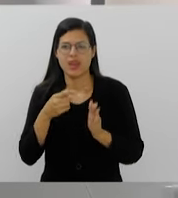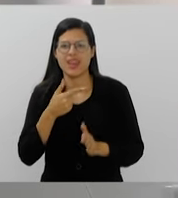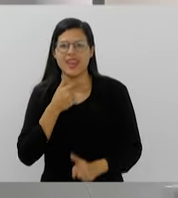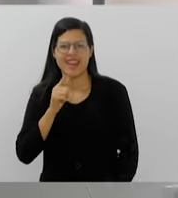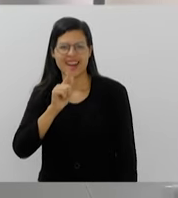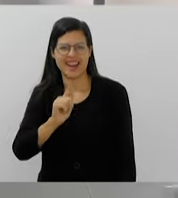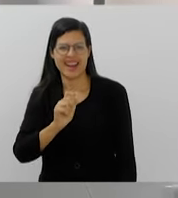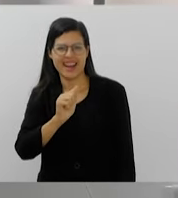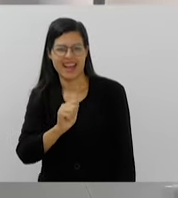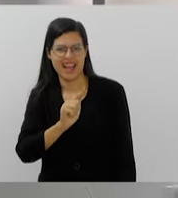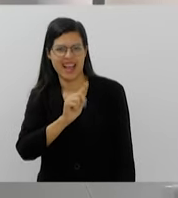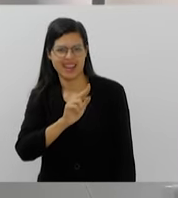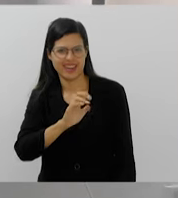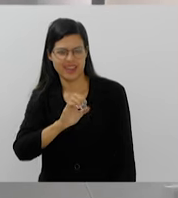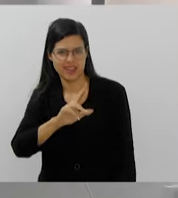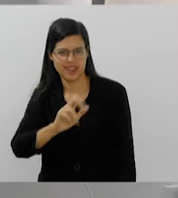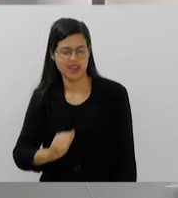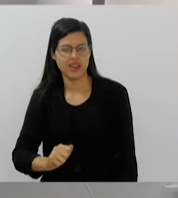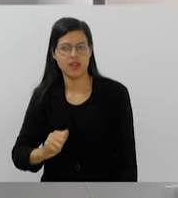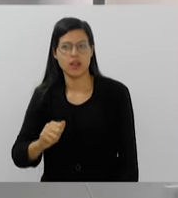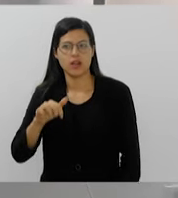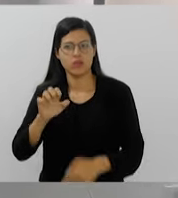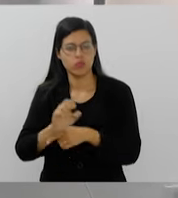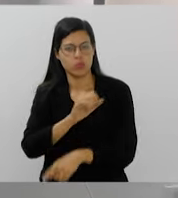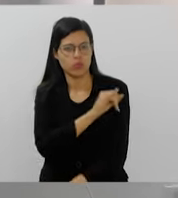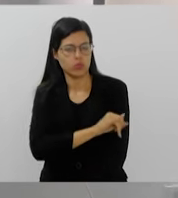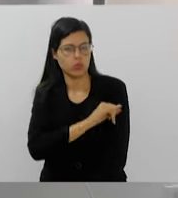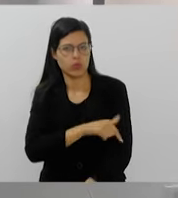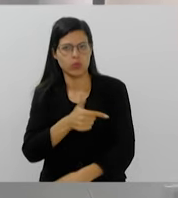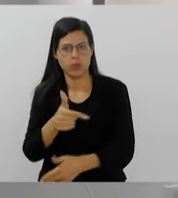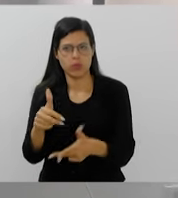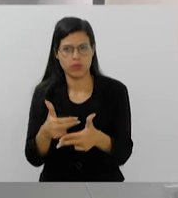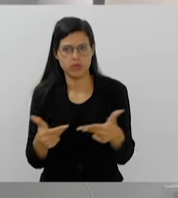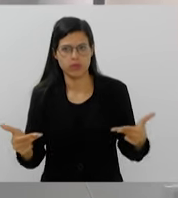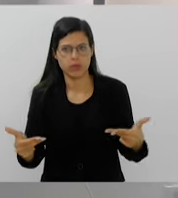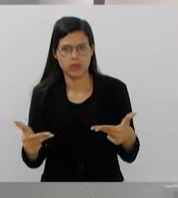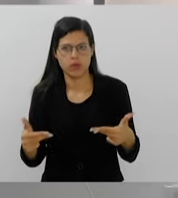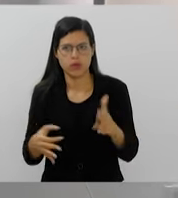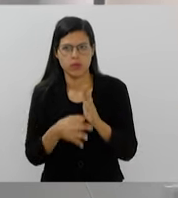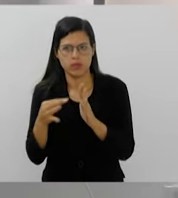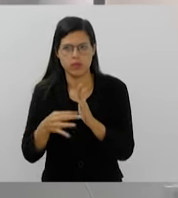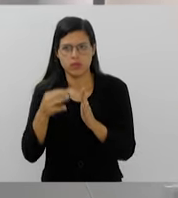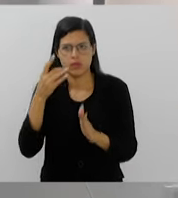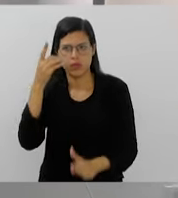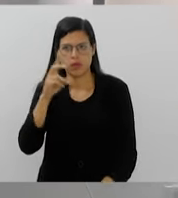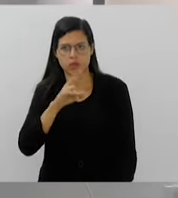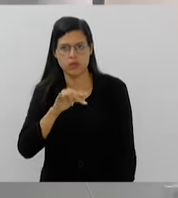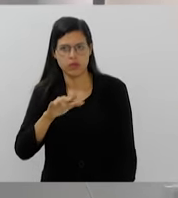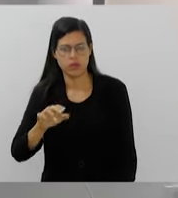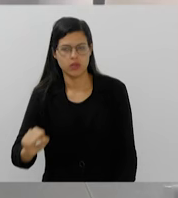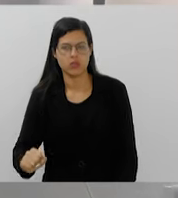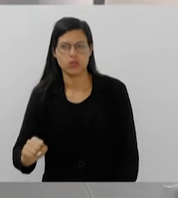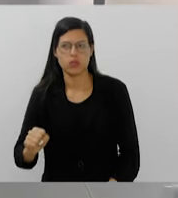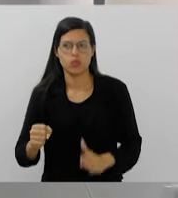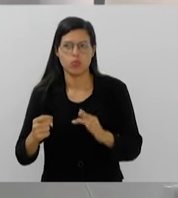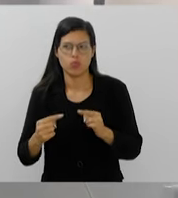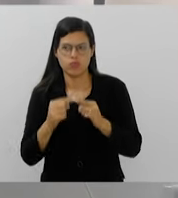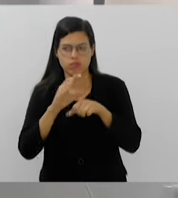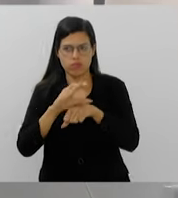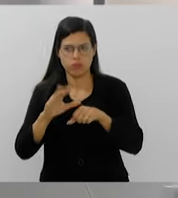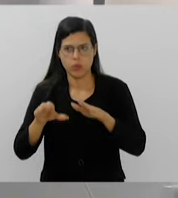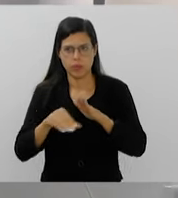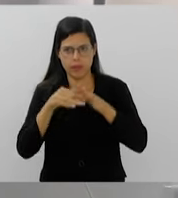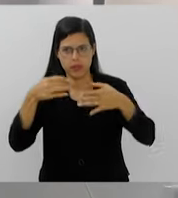gagueja no âmbito do Estado do Rio de Janeiro e dá outras providências. O parecer do deputado Vinícius Cozzolino é pela constitucionalidade com emendas.